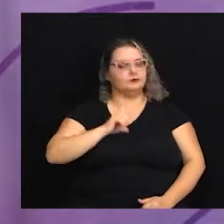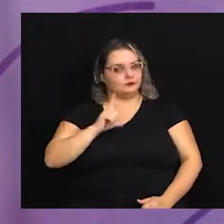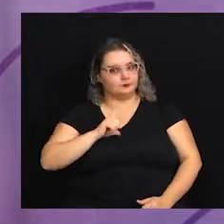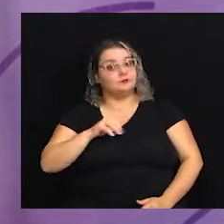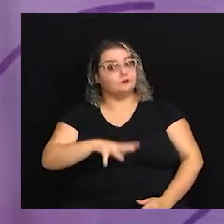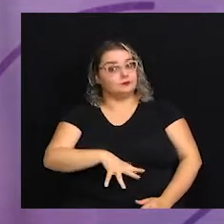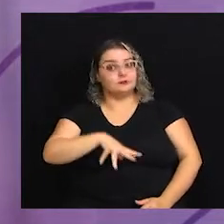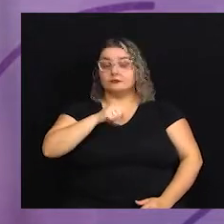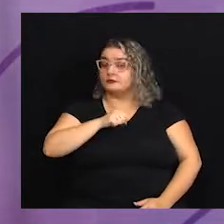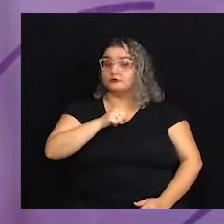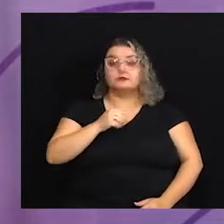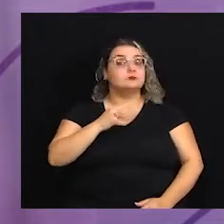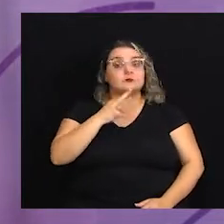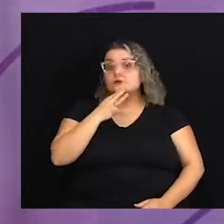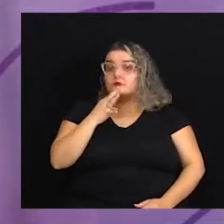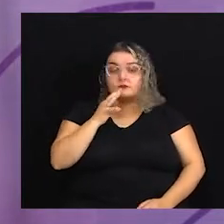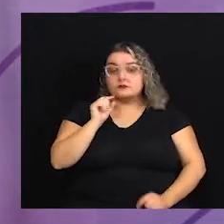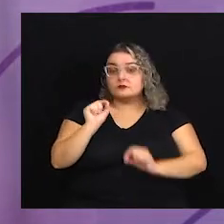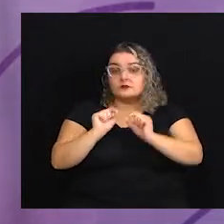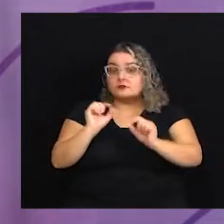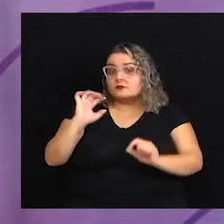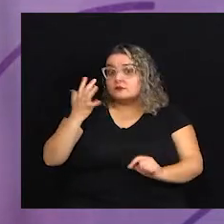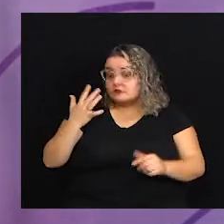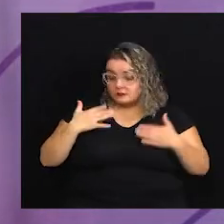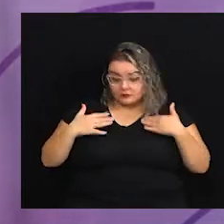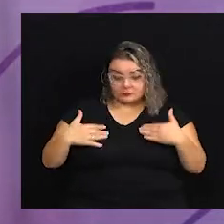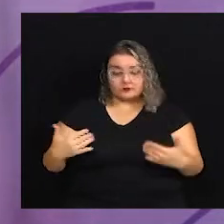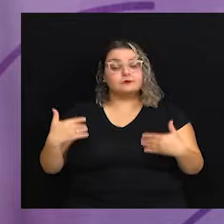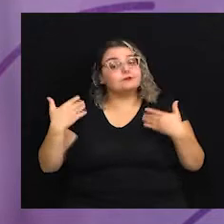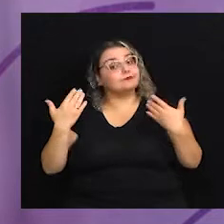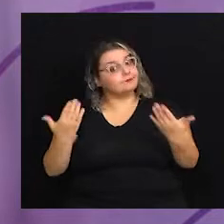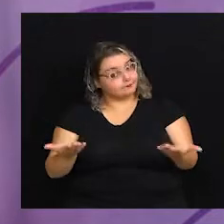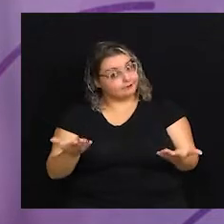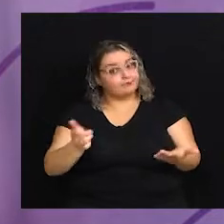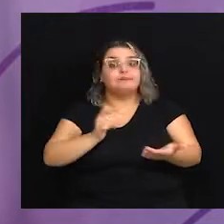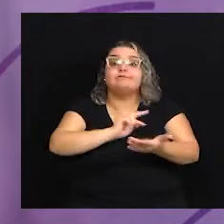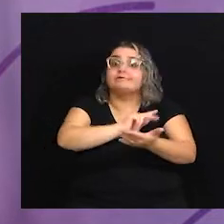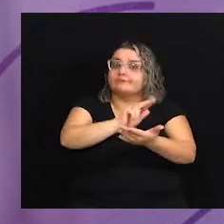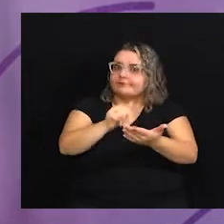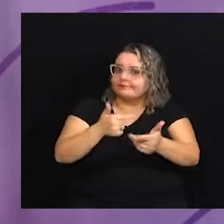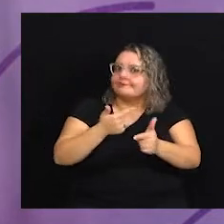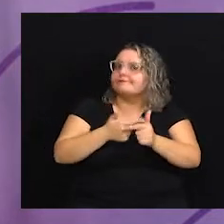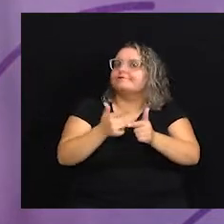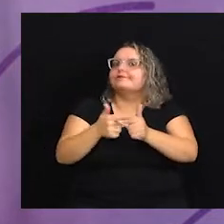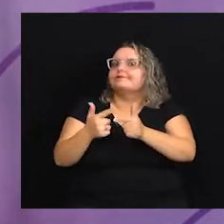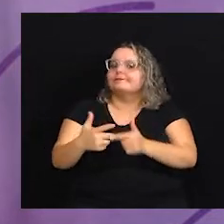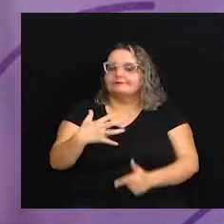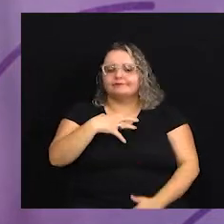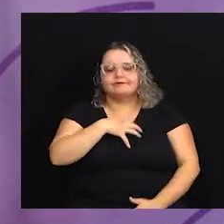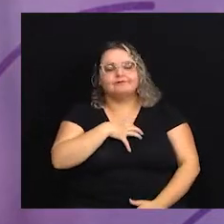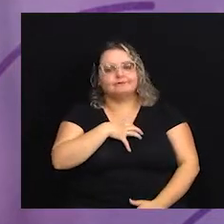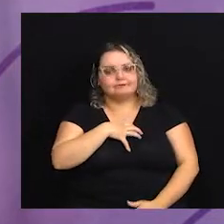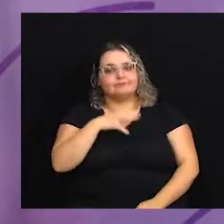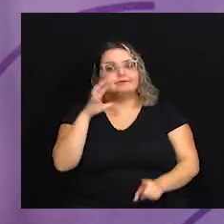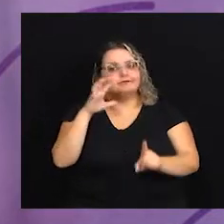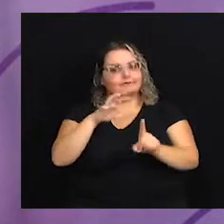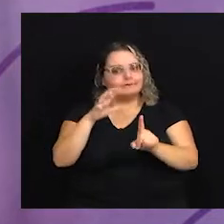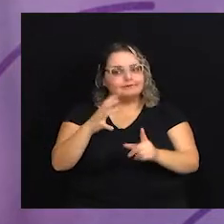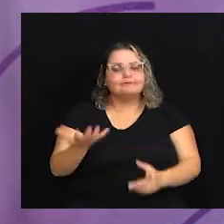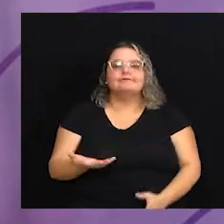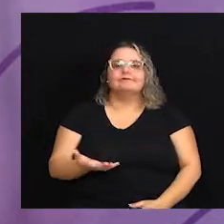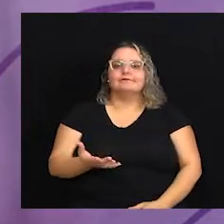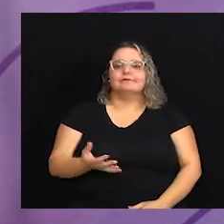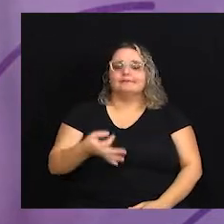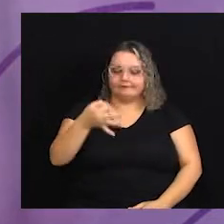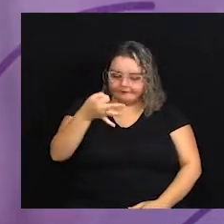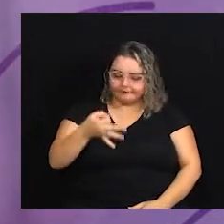não conhecem o que acontece com o corpo delas. E aí vem uma série de problemas, uma série de sintomas que afeta